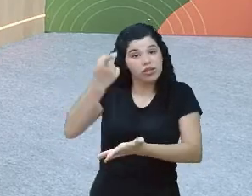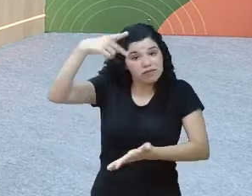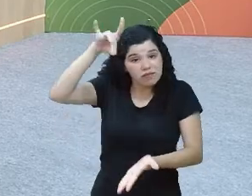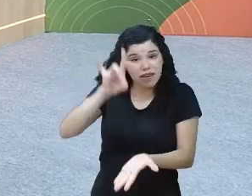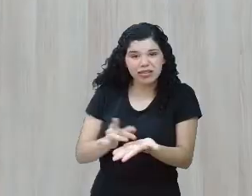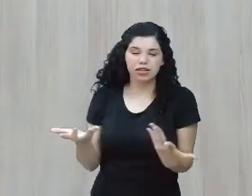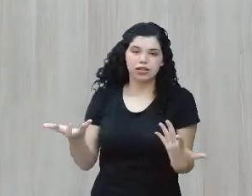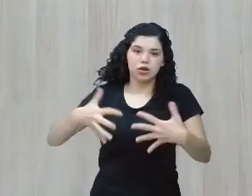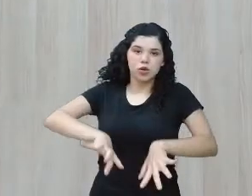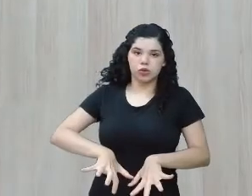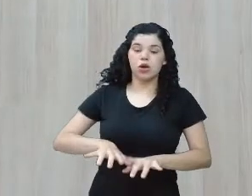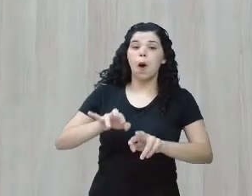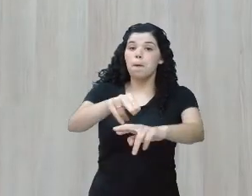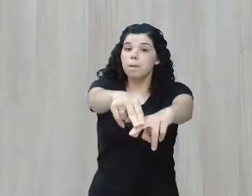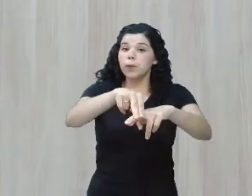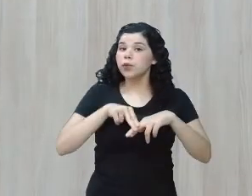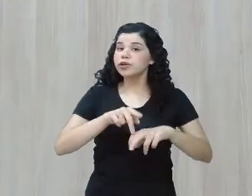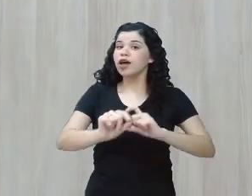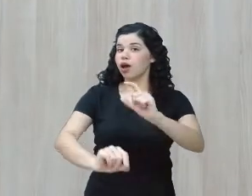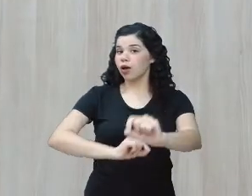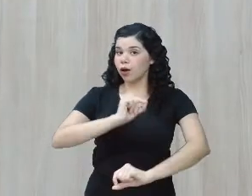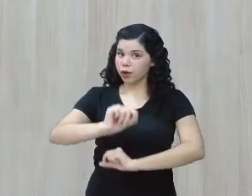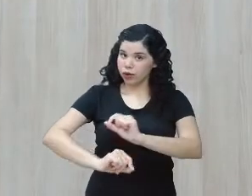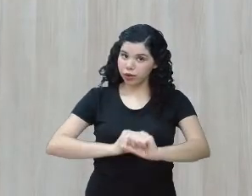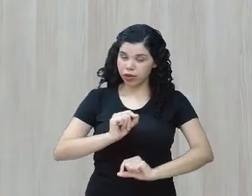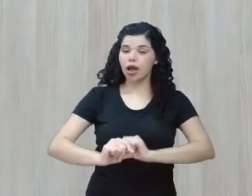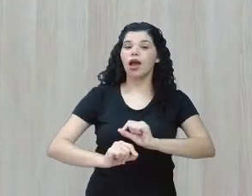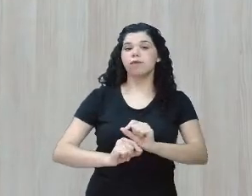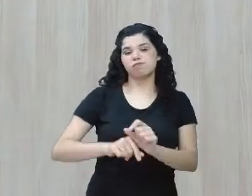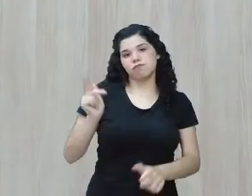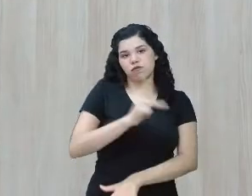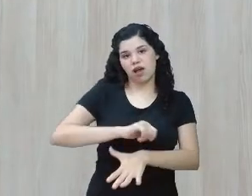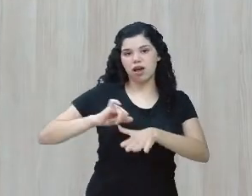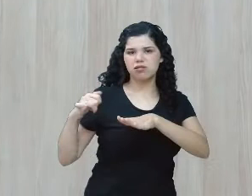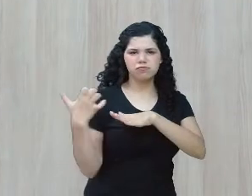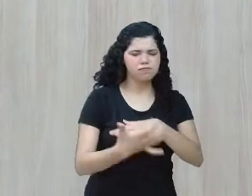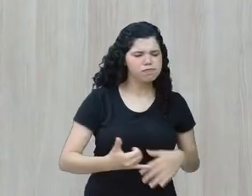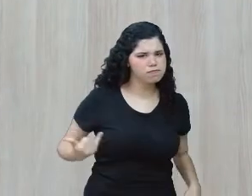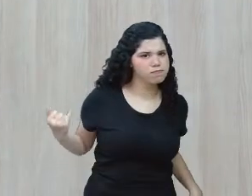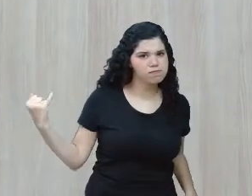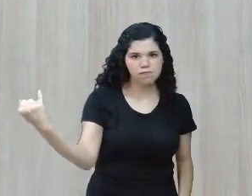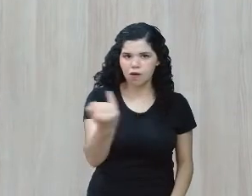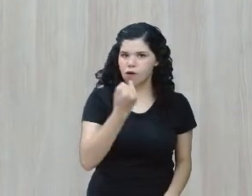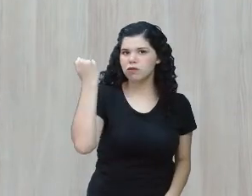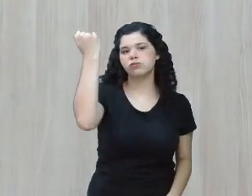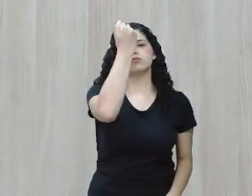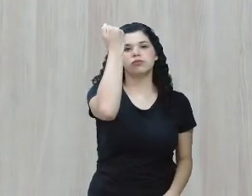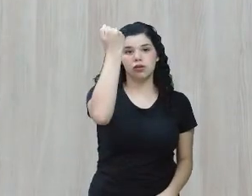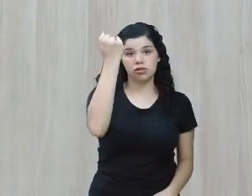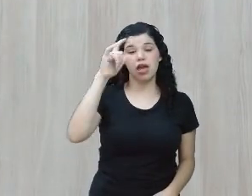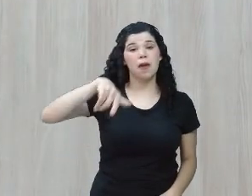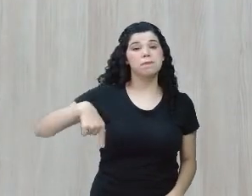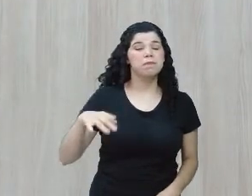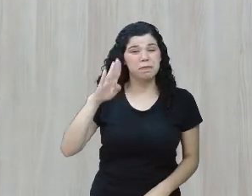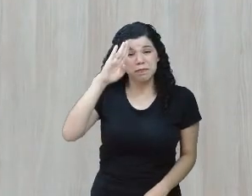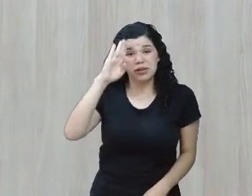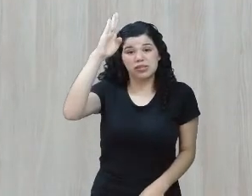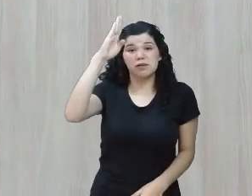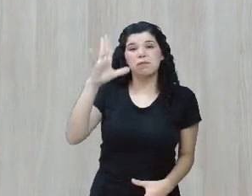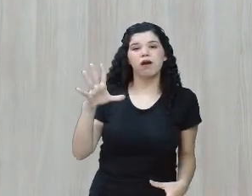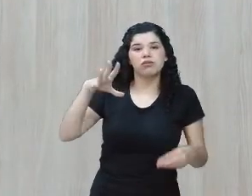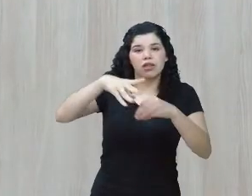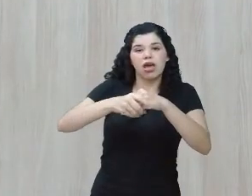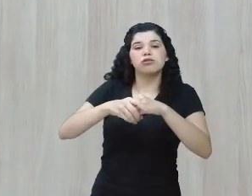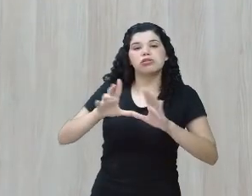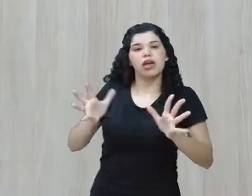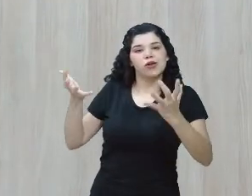Então, esse professor do AEE, ele é importantíssimo, ele é a peça principal dessa inclusão, não é? É através